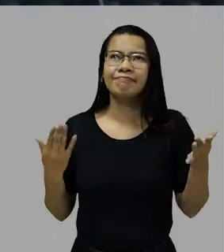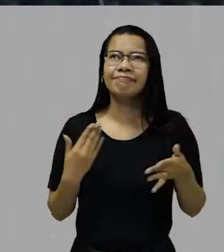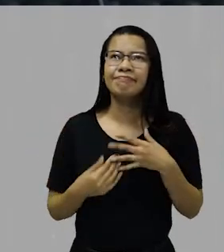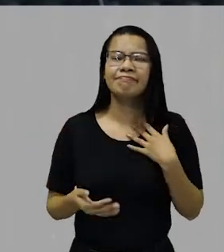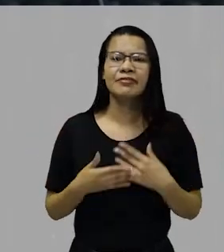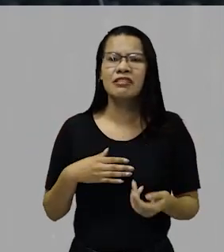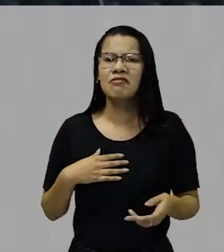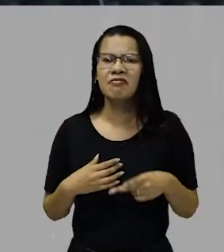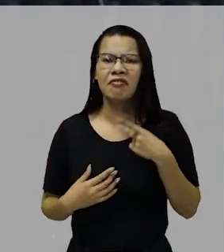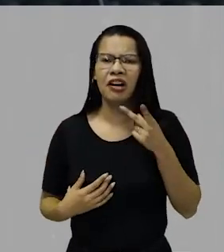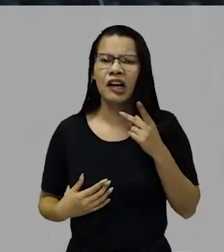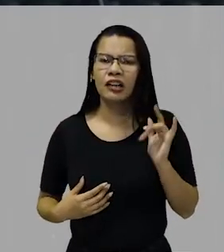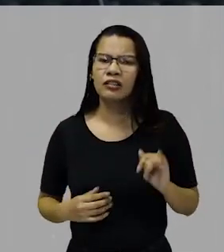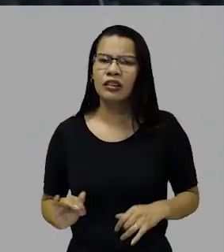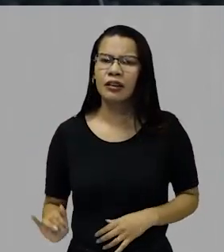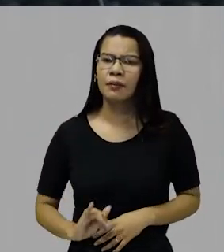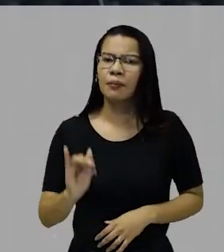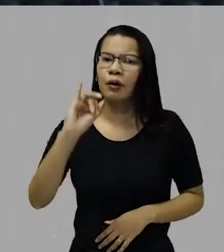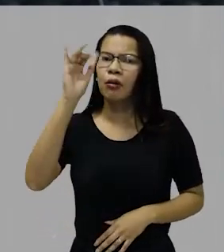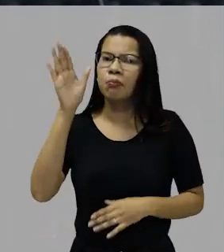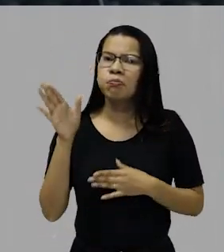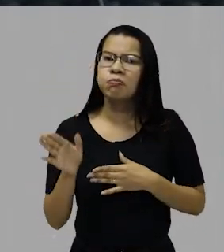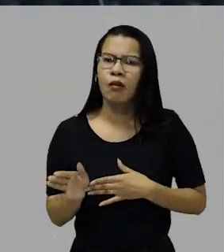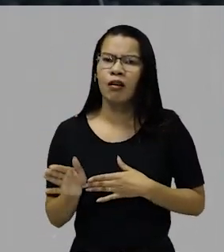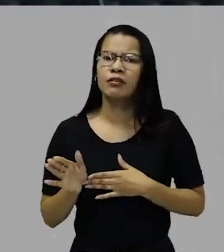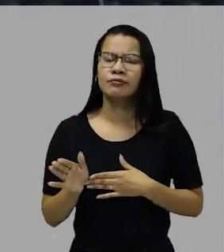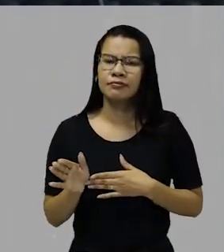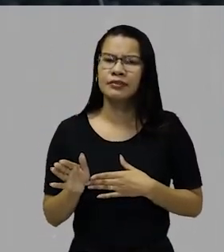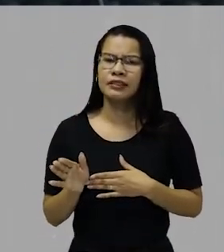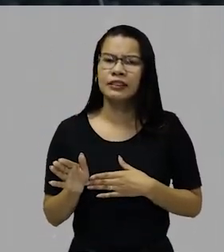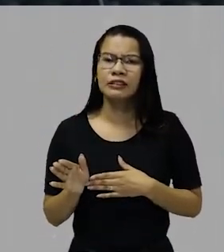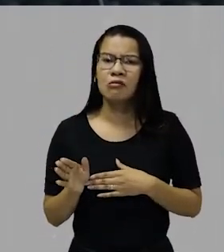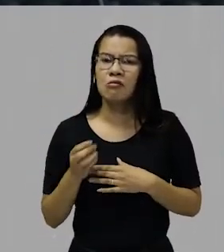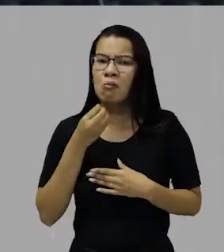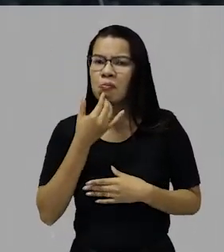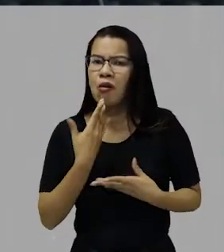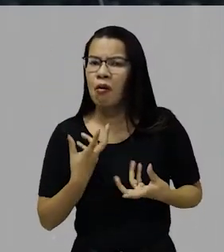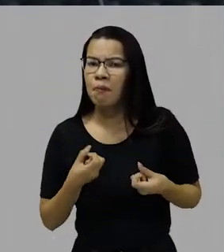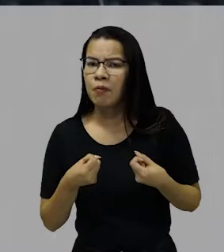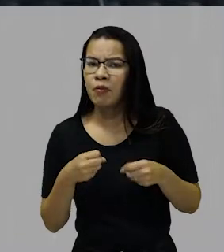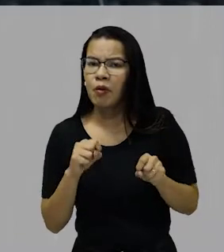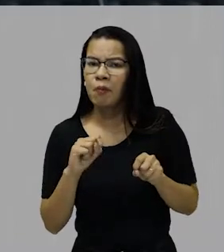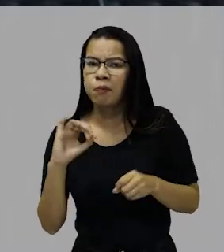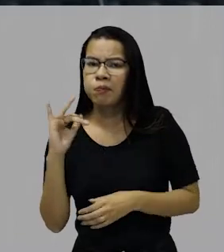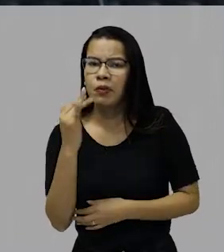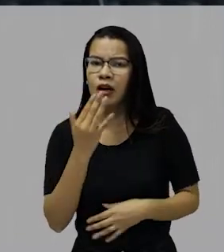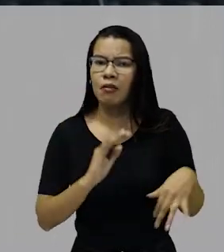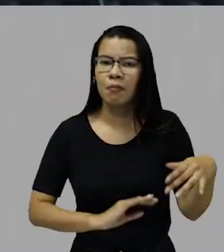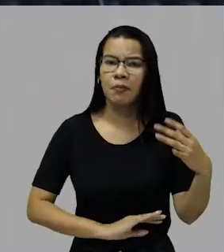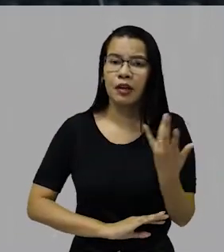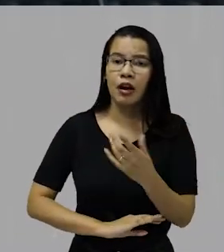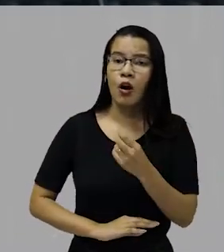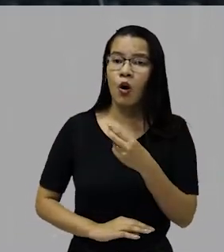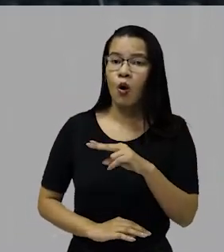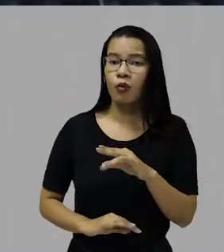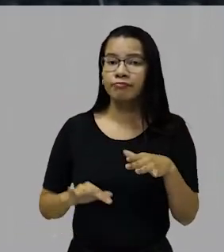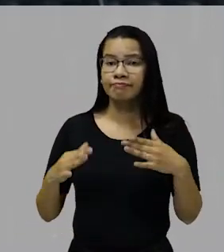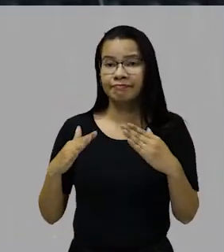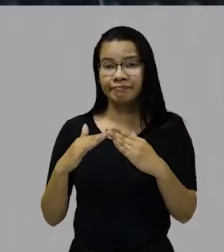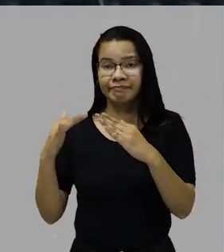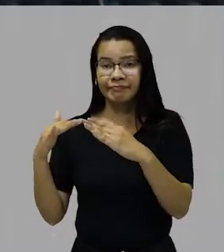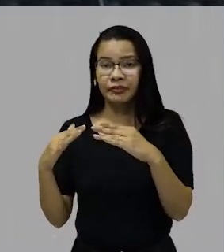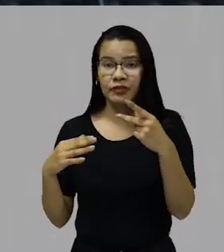importância da preservação do meio ambiente. Então, em ocasiões que você precise fazer